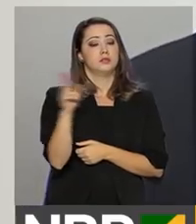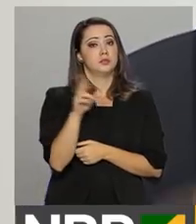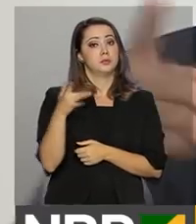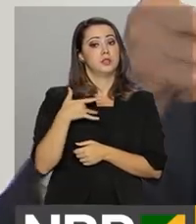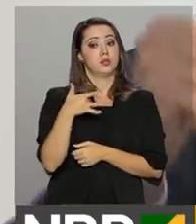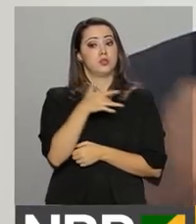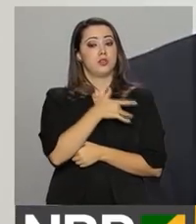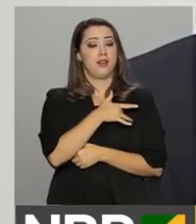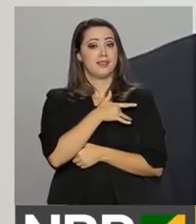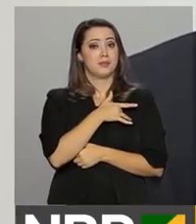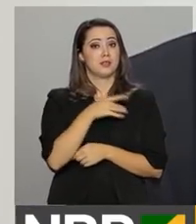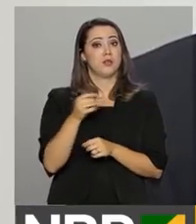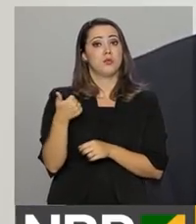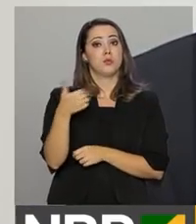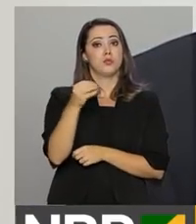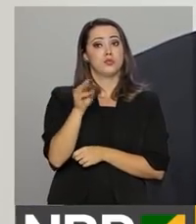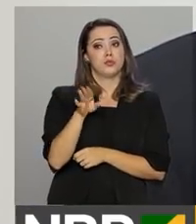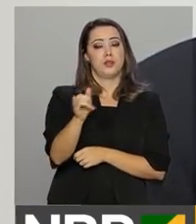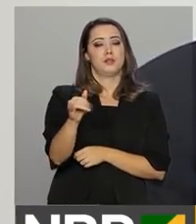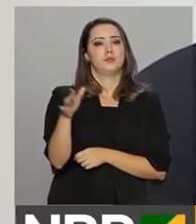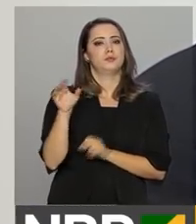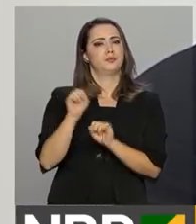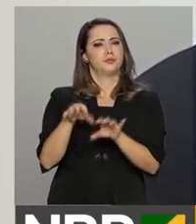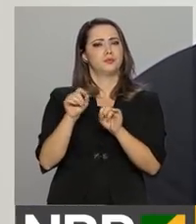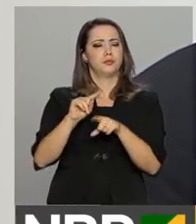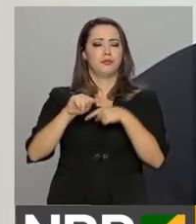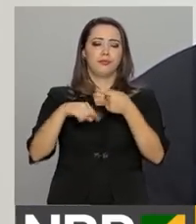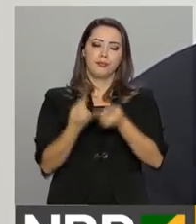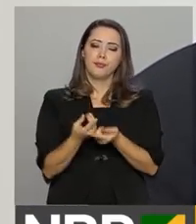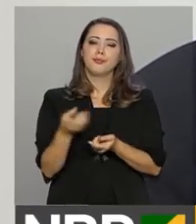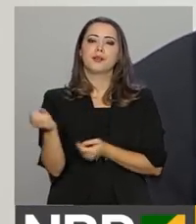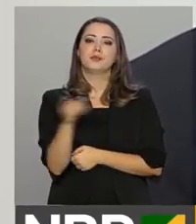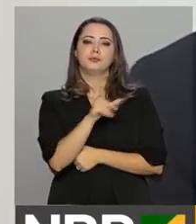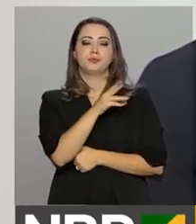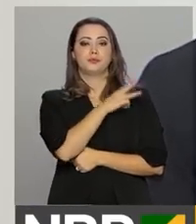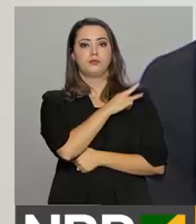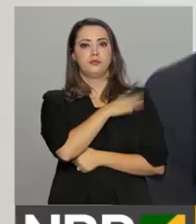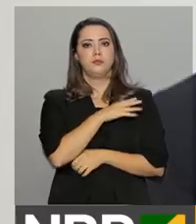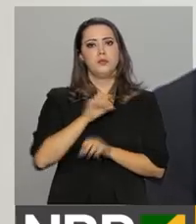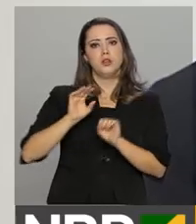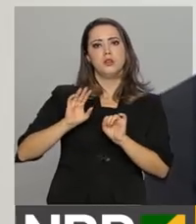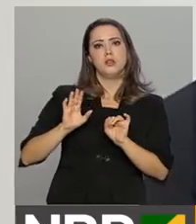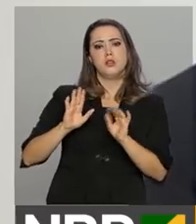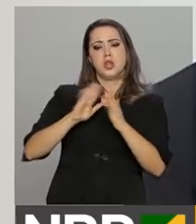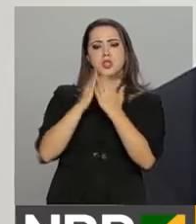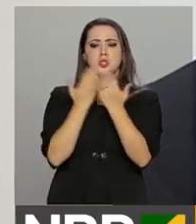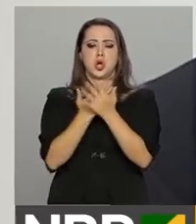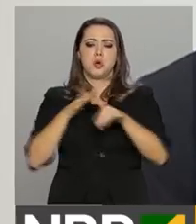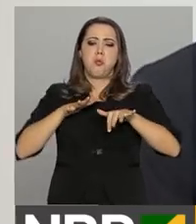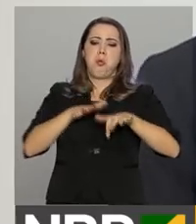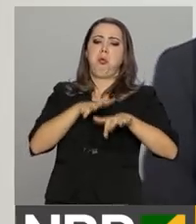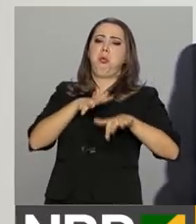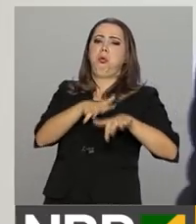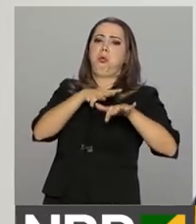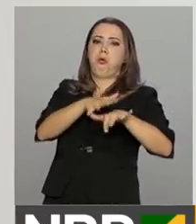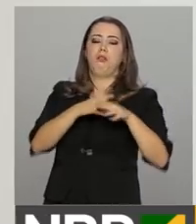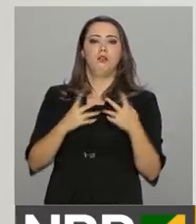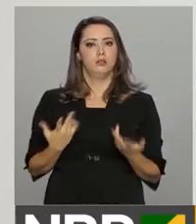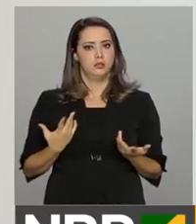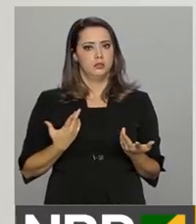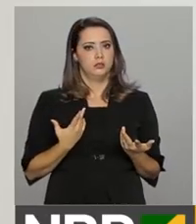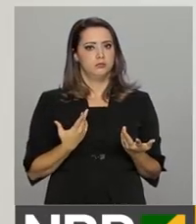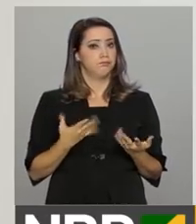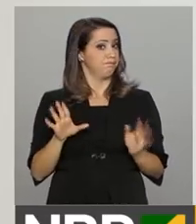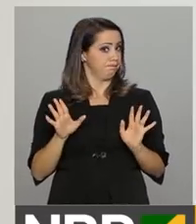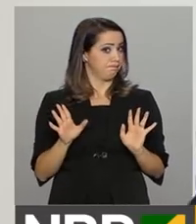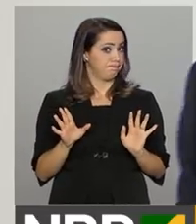a saúde mas 10 milhões para a educação depois da reforma do ensino médio escolas ocupadas 777 aprovada a